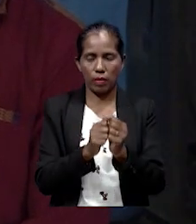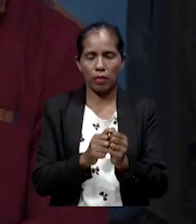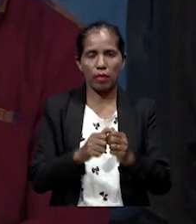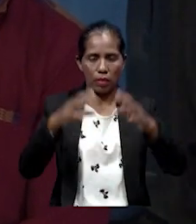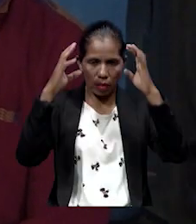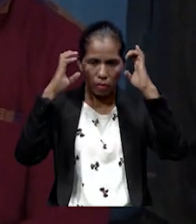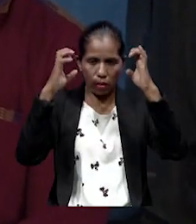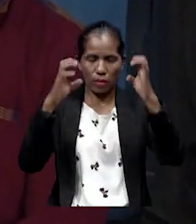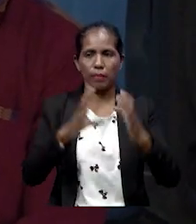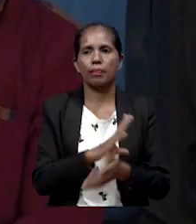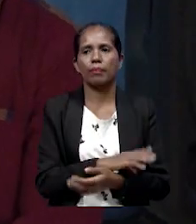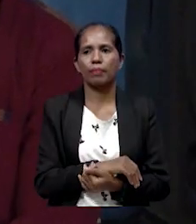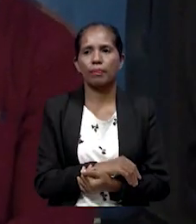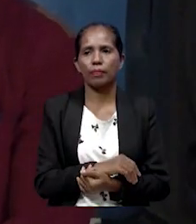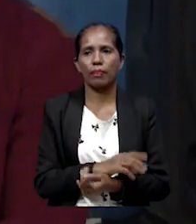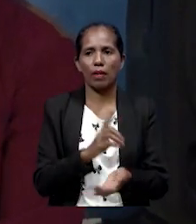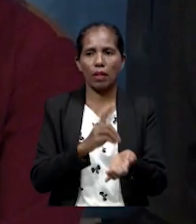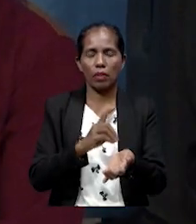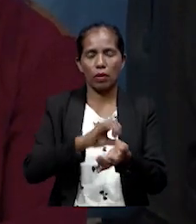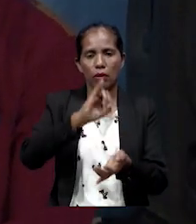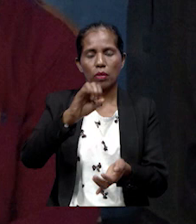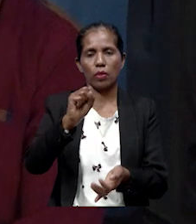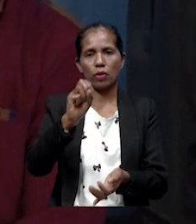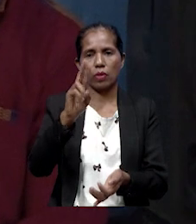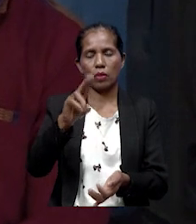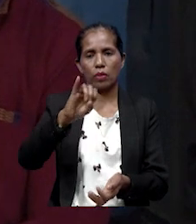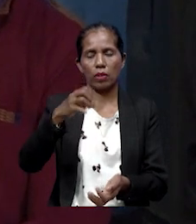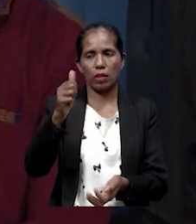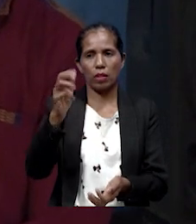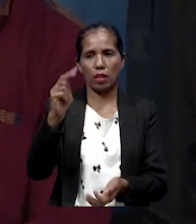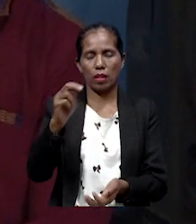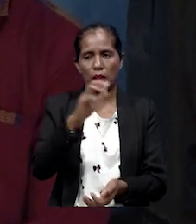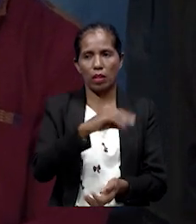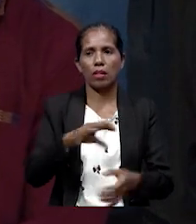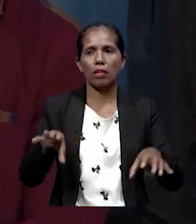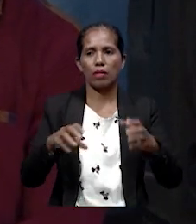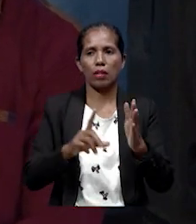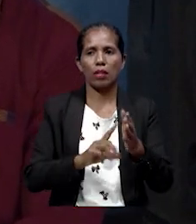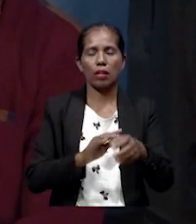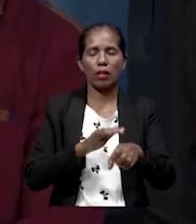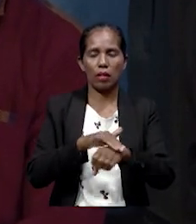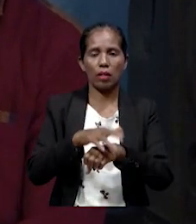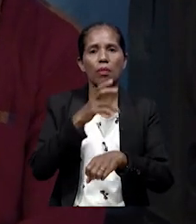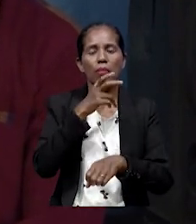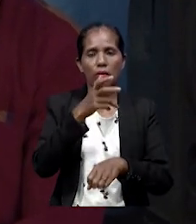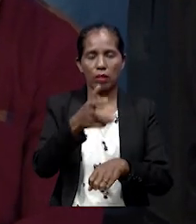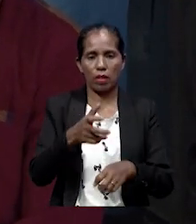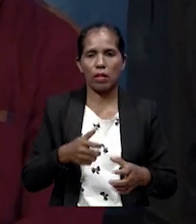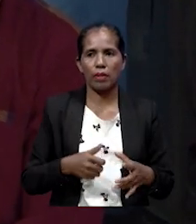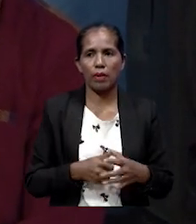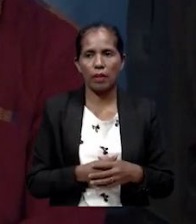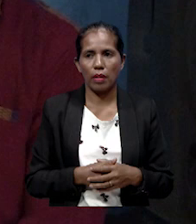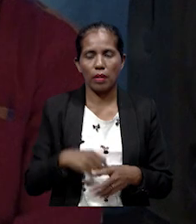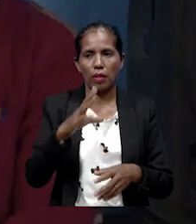Educação, Dra. Susana Reis, na coordenação da Língua e Literatura Portuguesa,